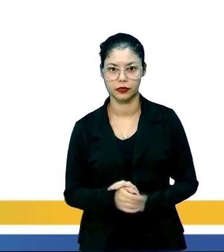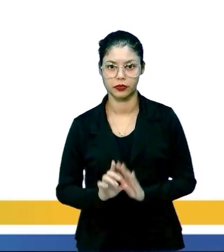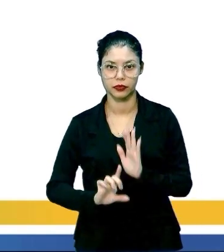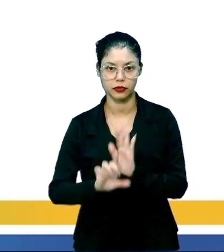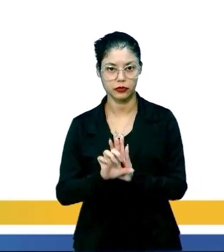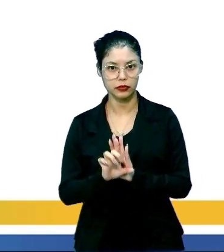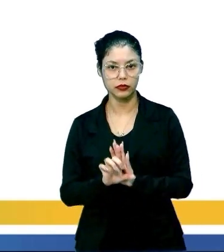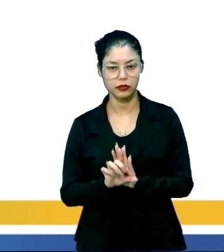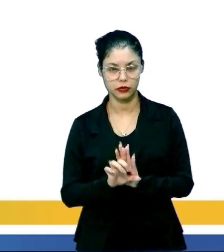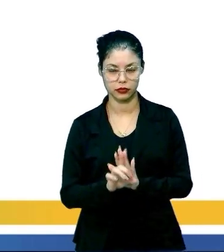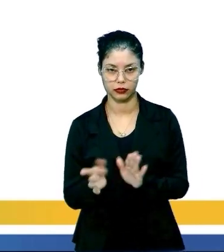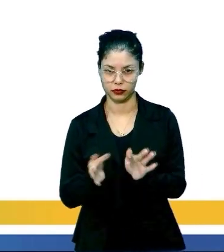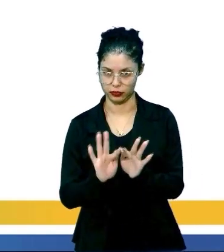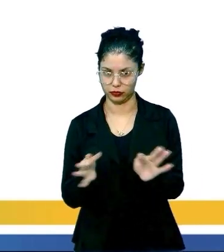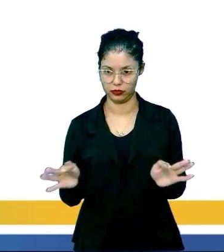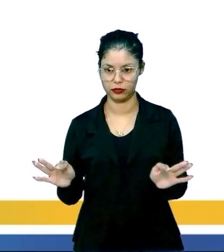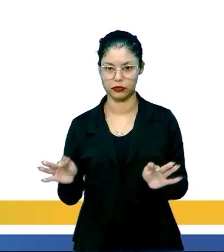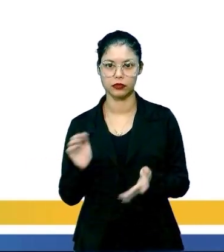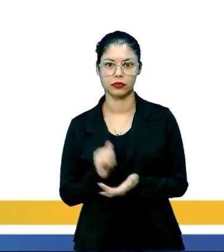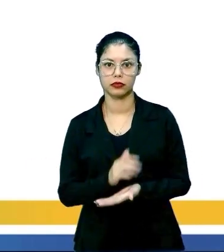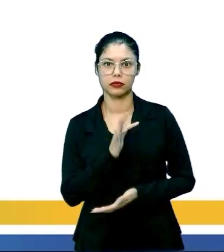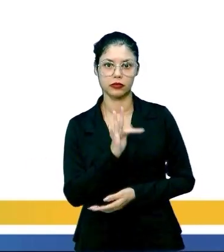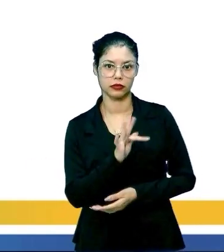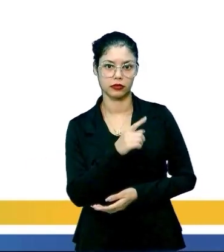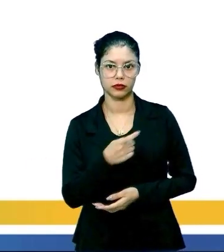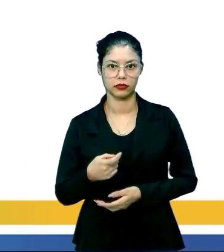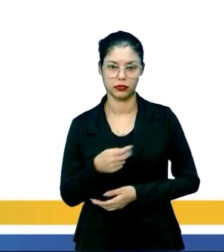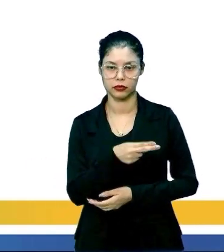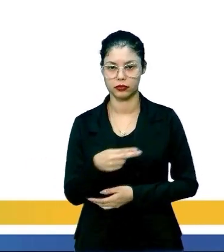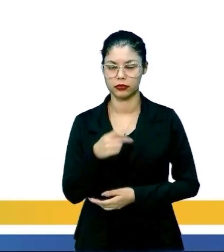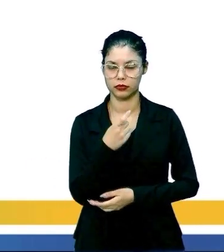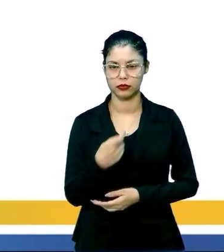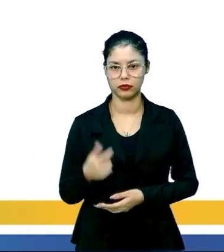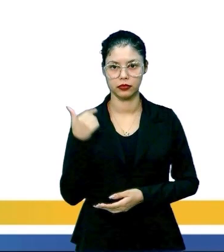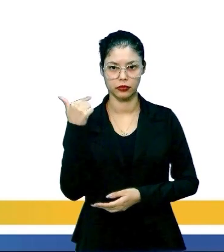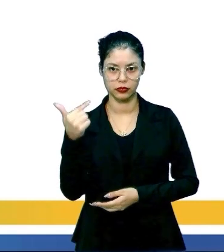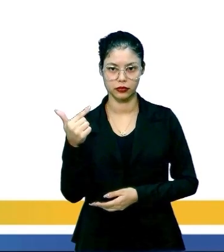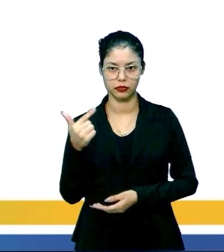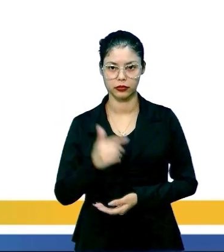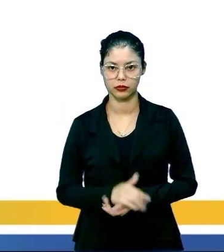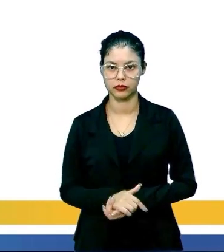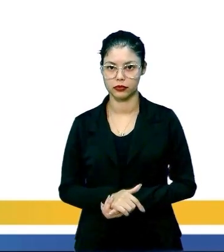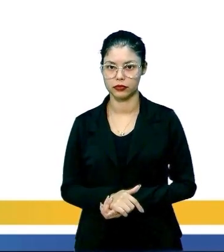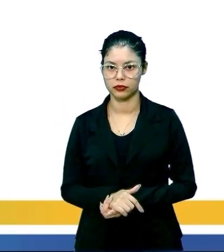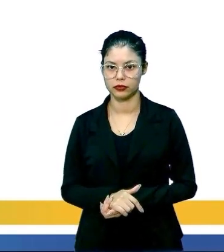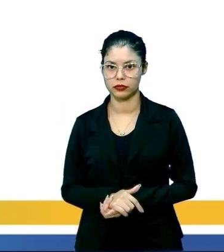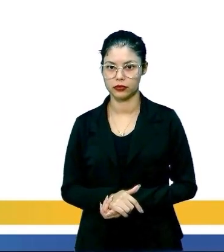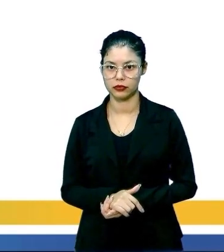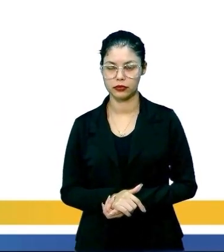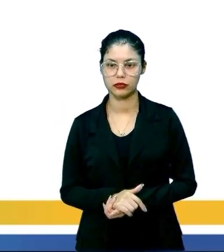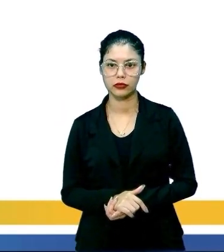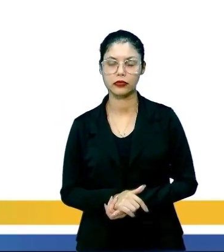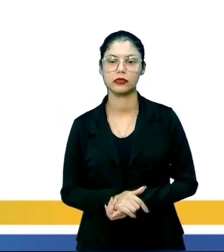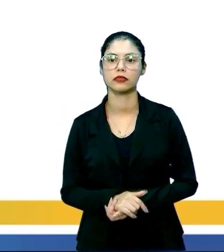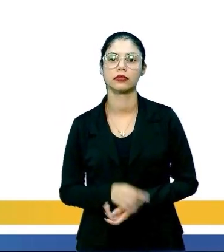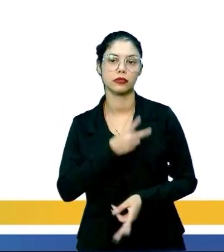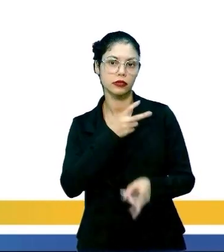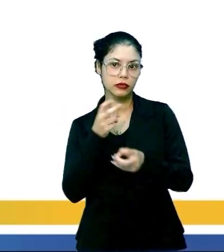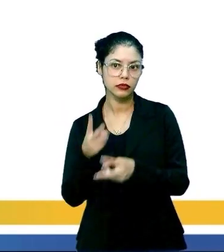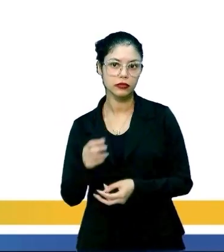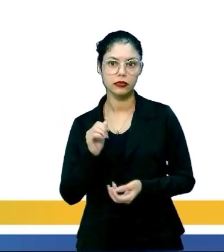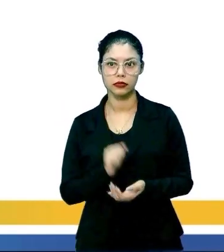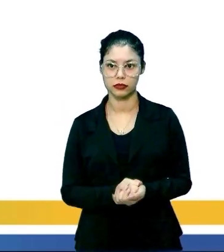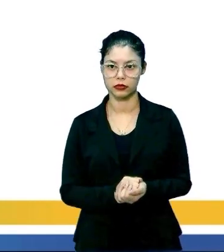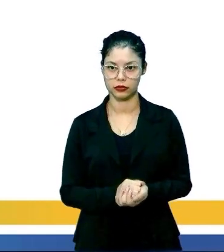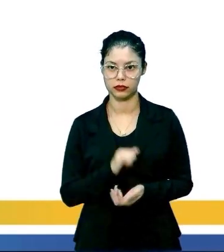r, com a lei de formação, o f de x é igual a x ao quadrado.